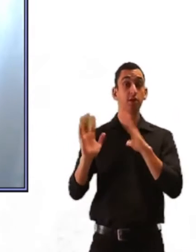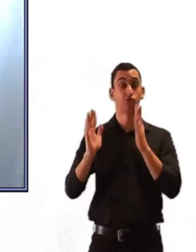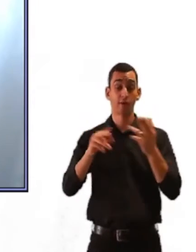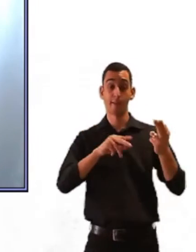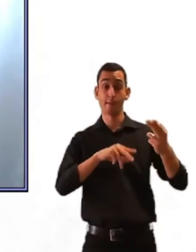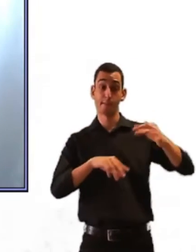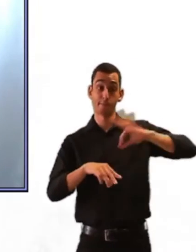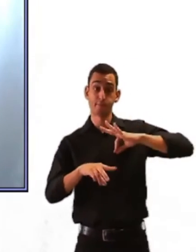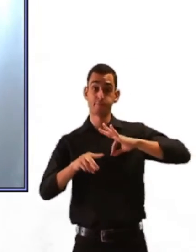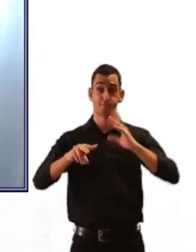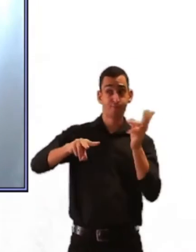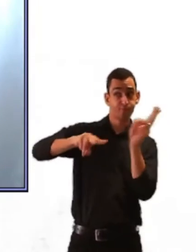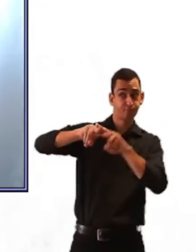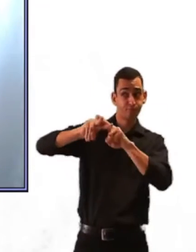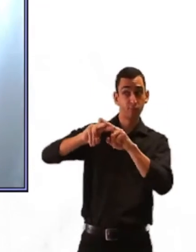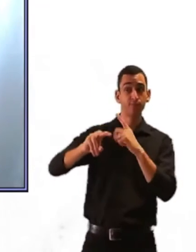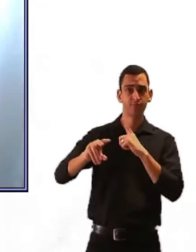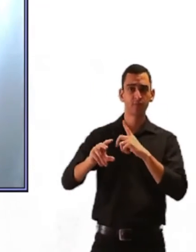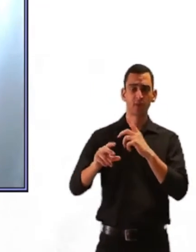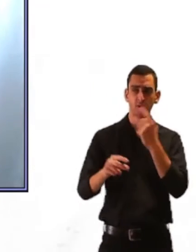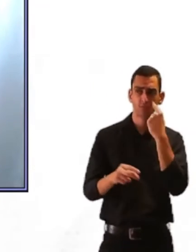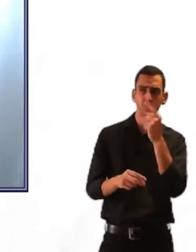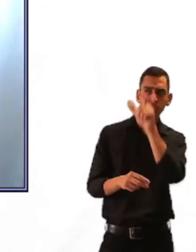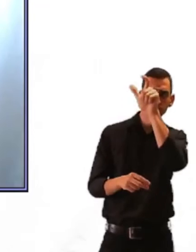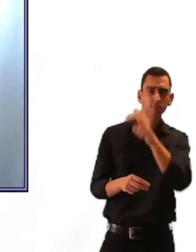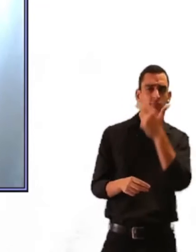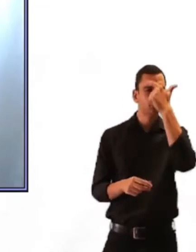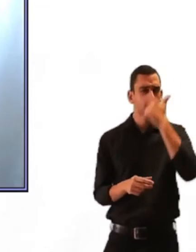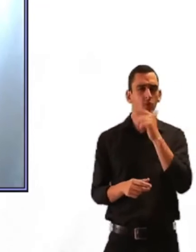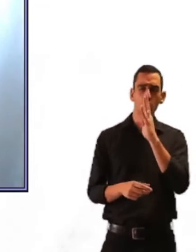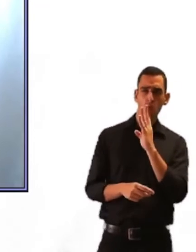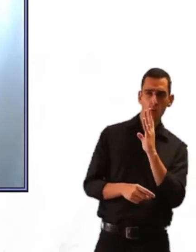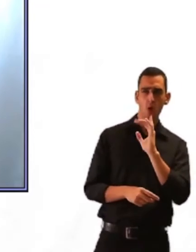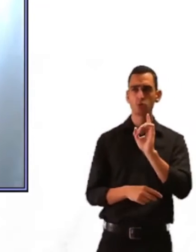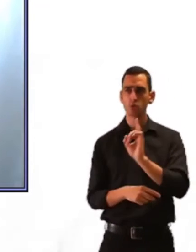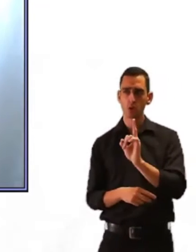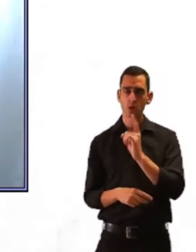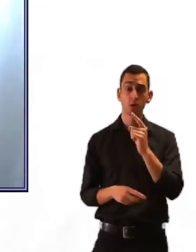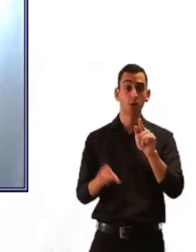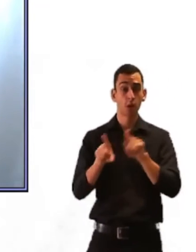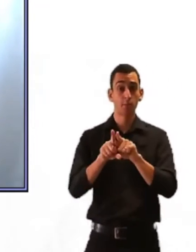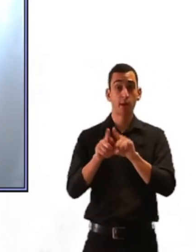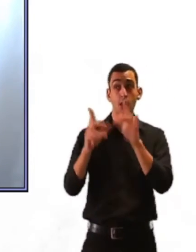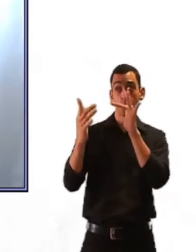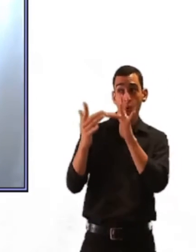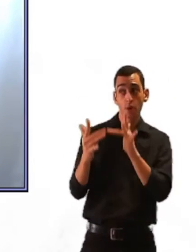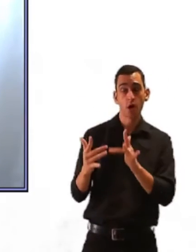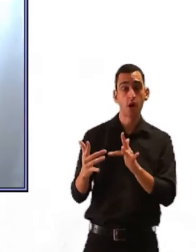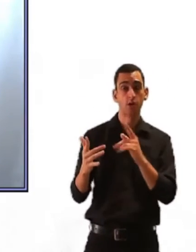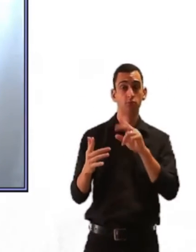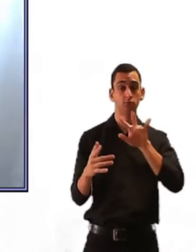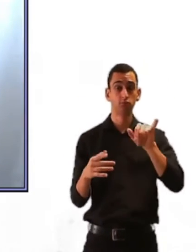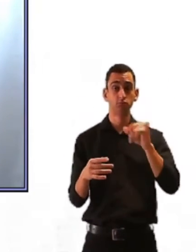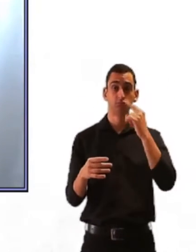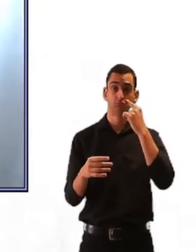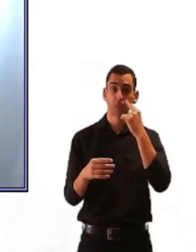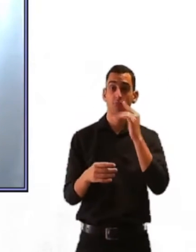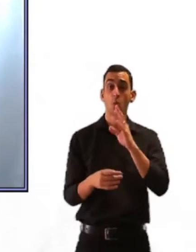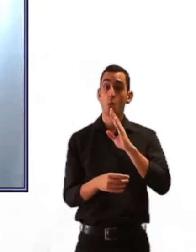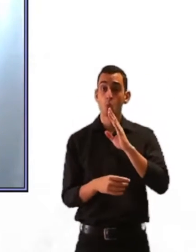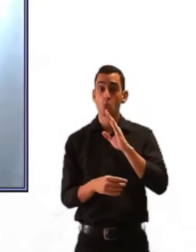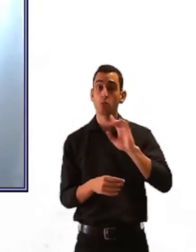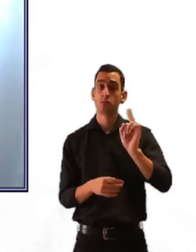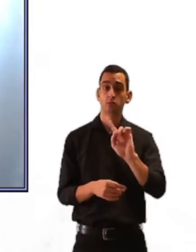para reconhecer. Depois elas vão ter contato. E aí elas vão, ah, o que que aconteceu nisso, nesse caso, reconheceu tal, tal.